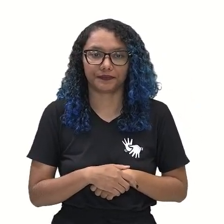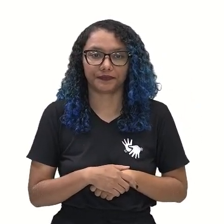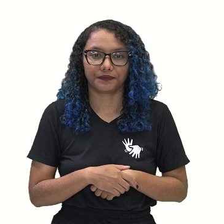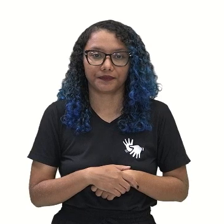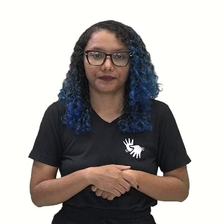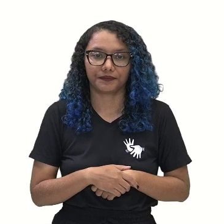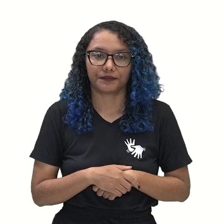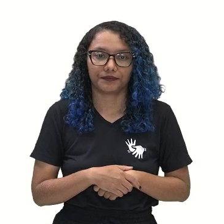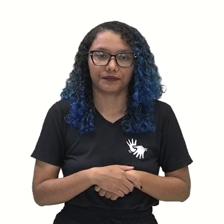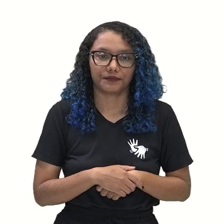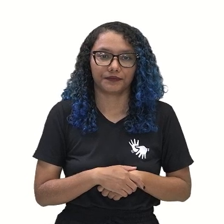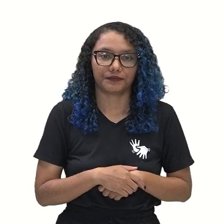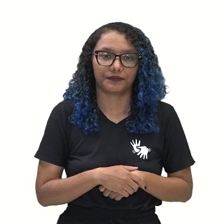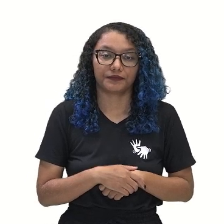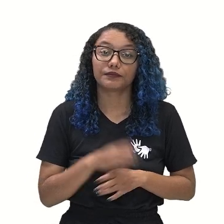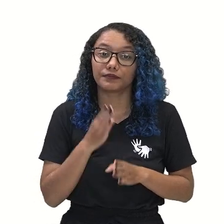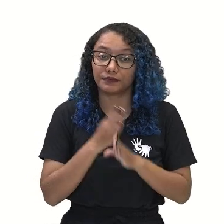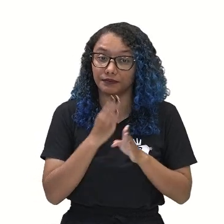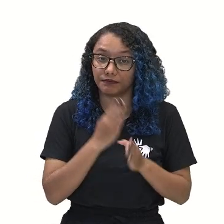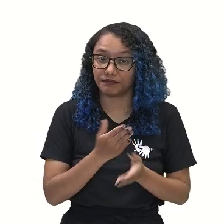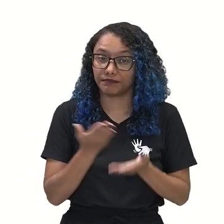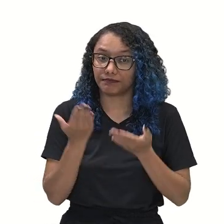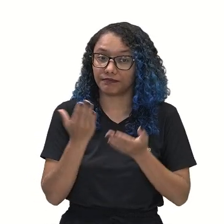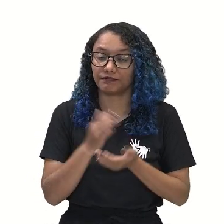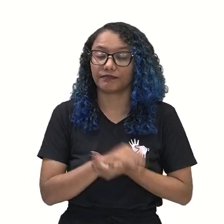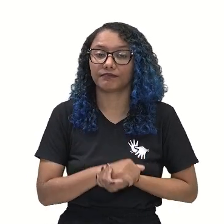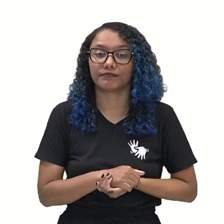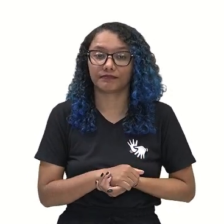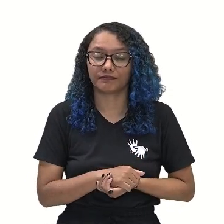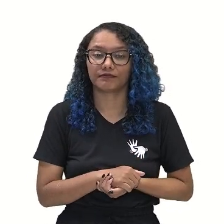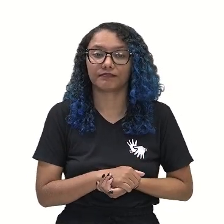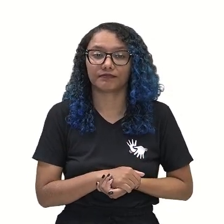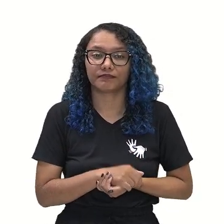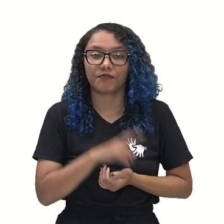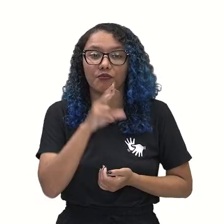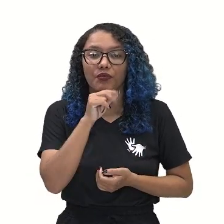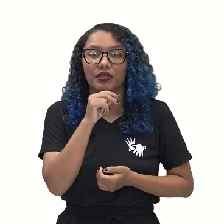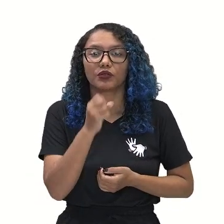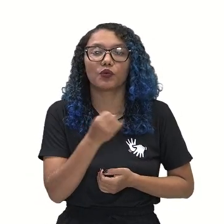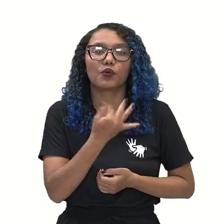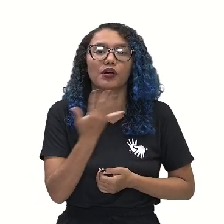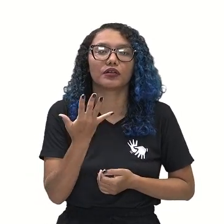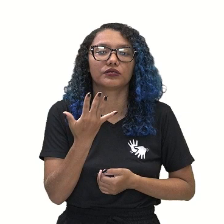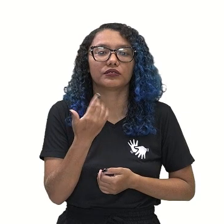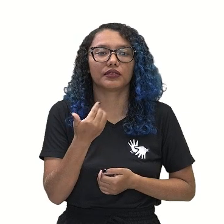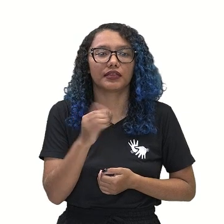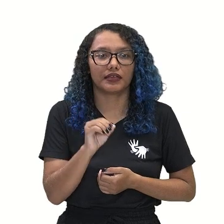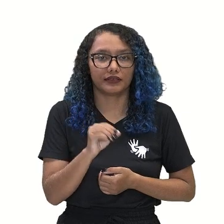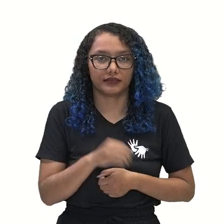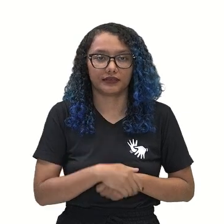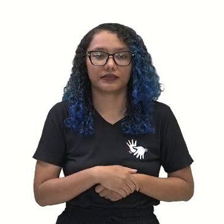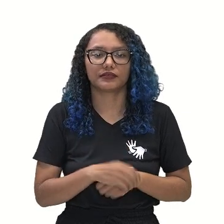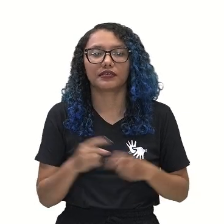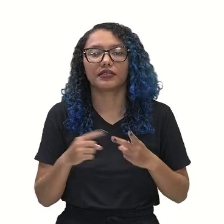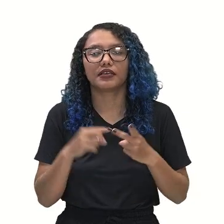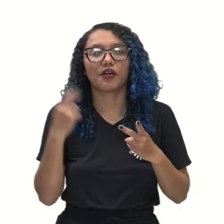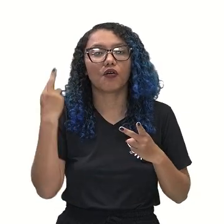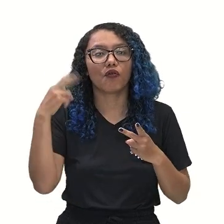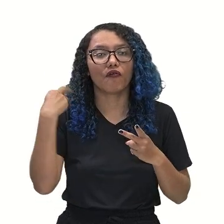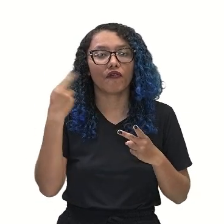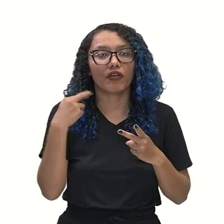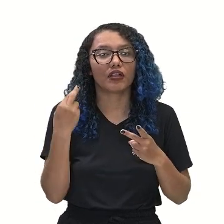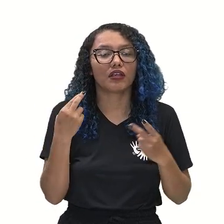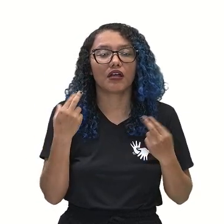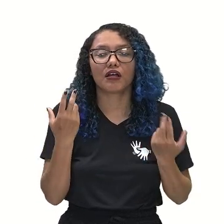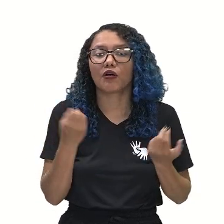ovelhas. E aí nós encontramos, né? Os patos foram 10 patos e as ovelhas